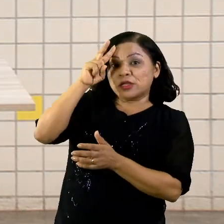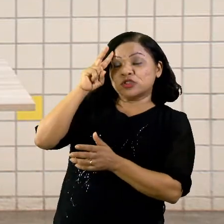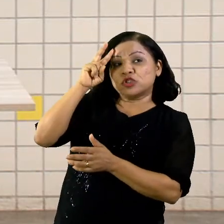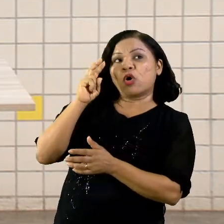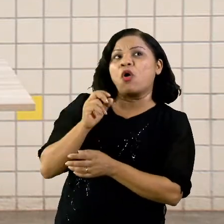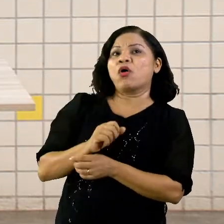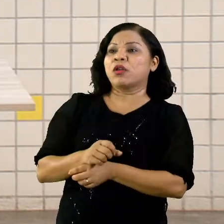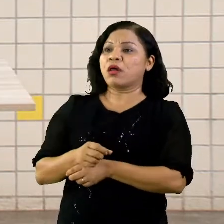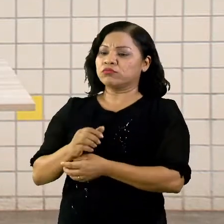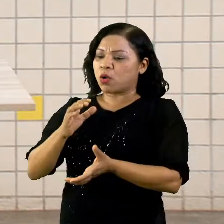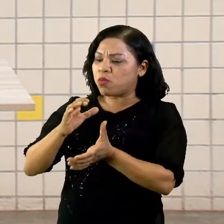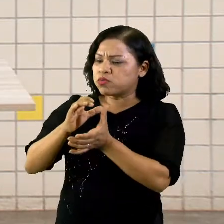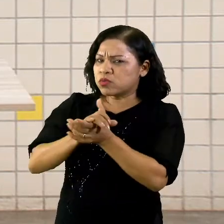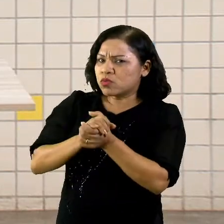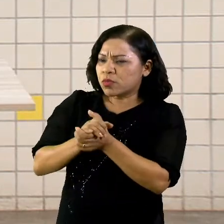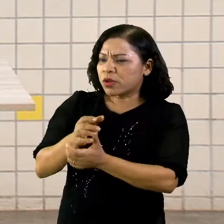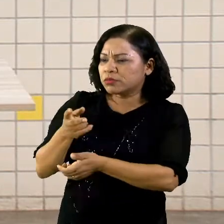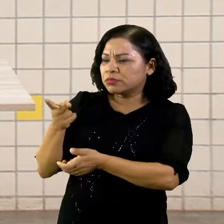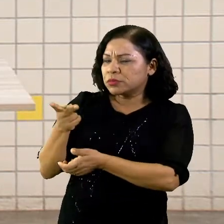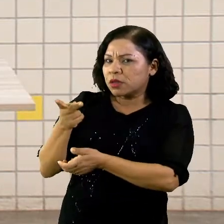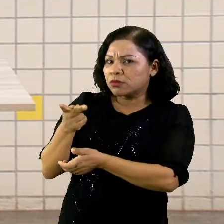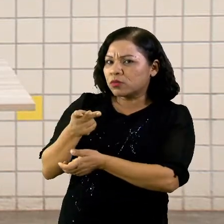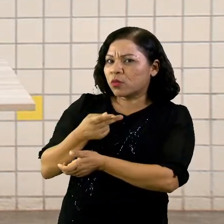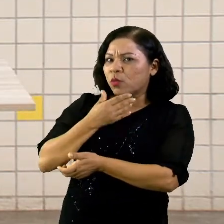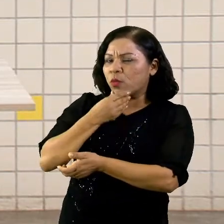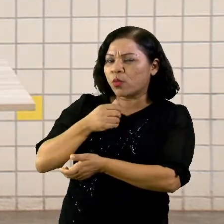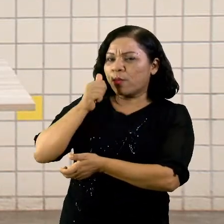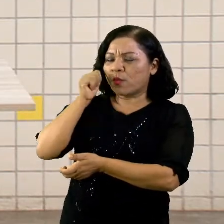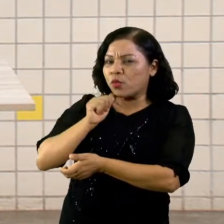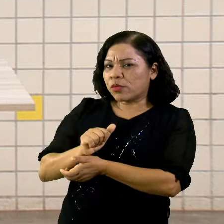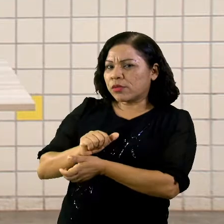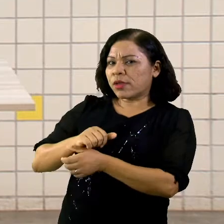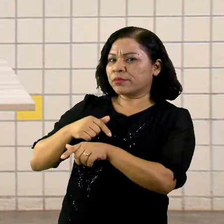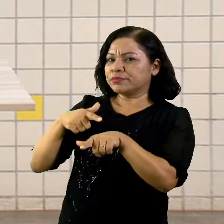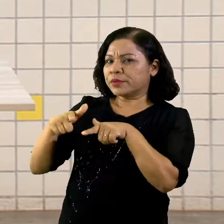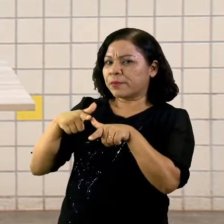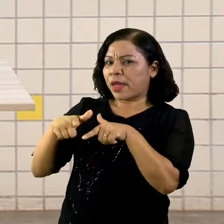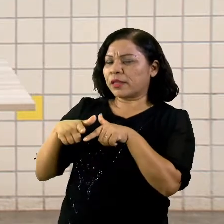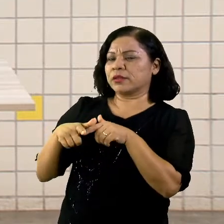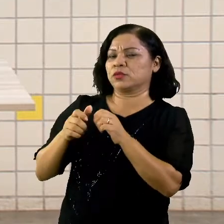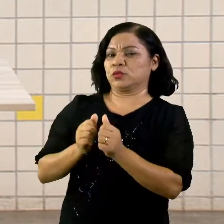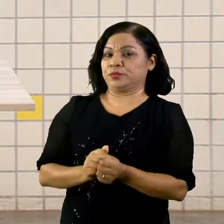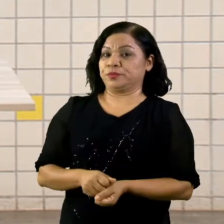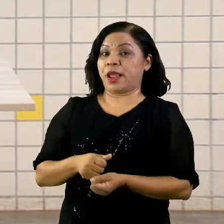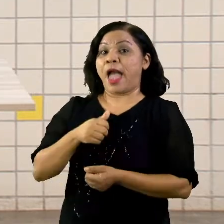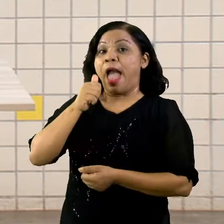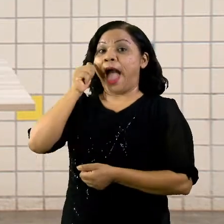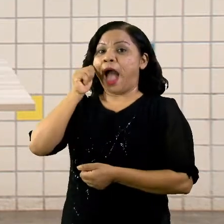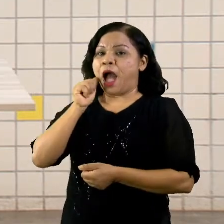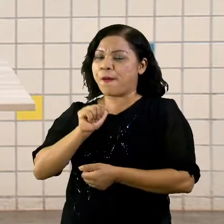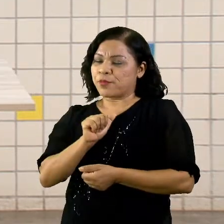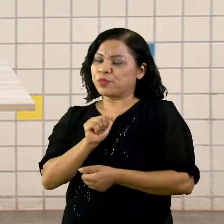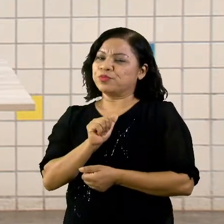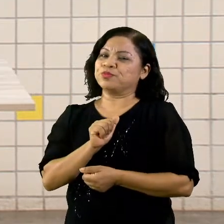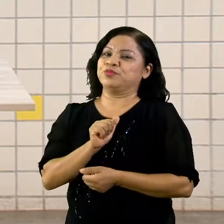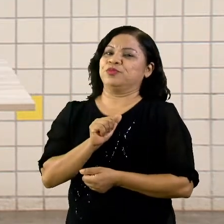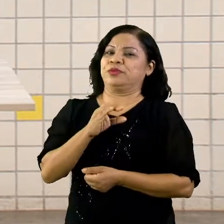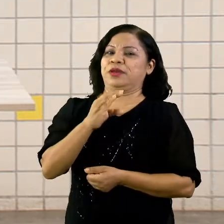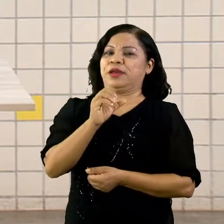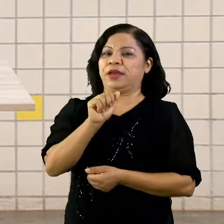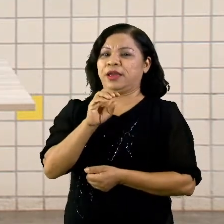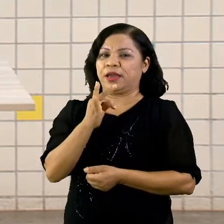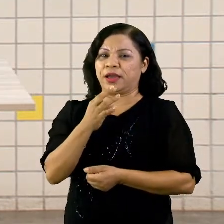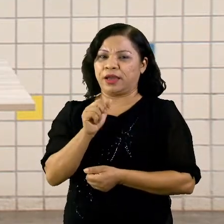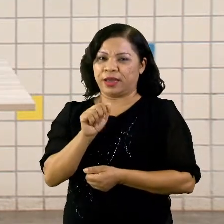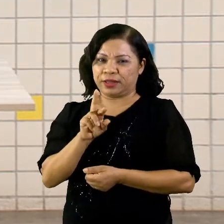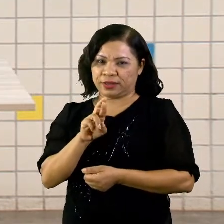que viviam em uma fazenda. A mulher se chamava Catarina e o seu marido